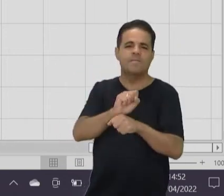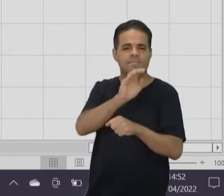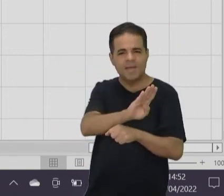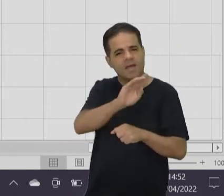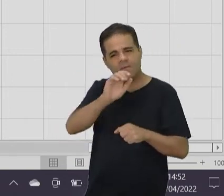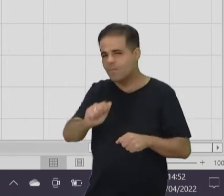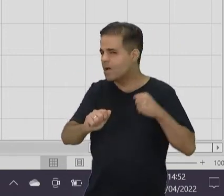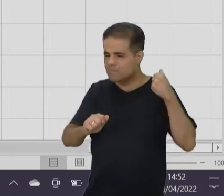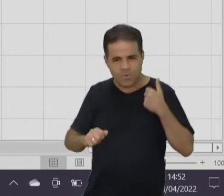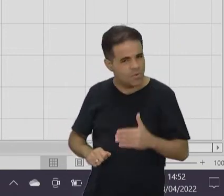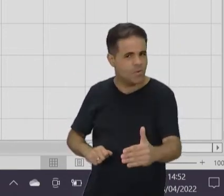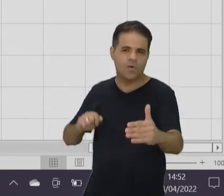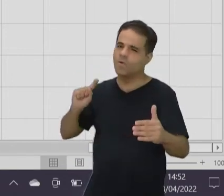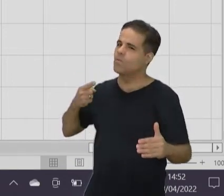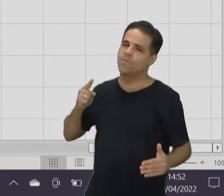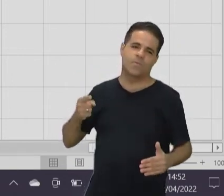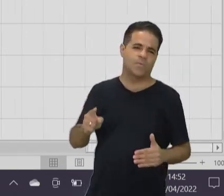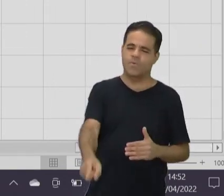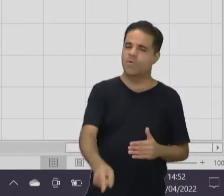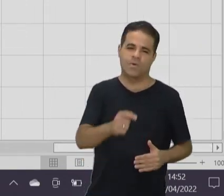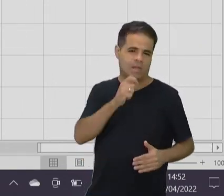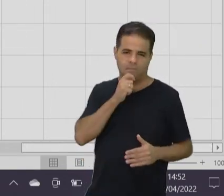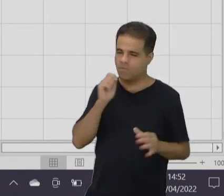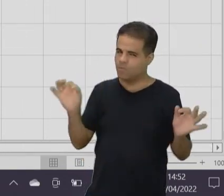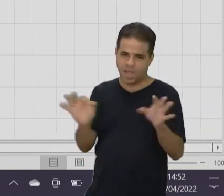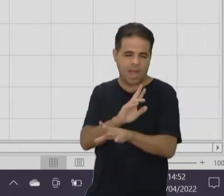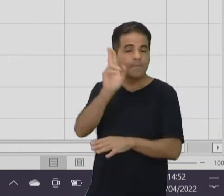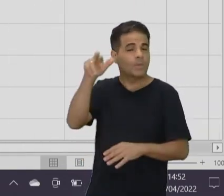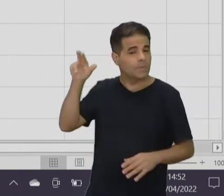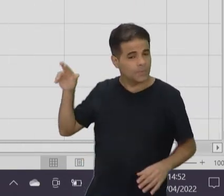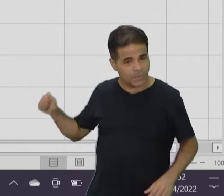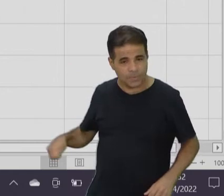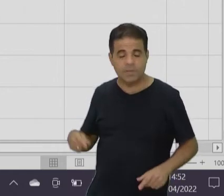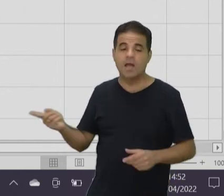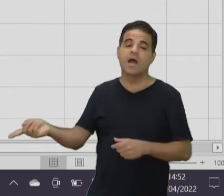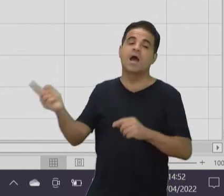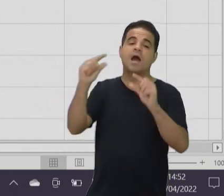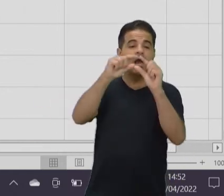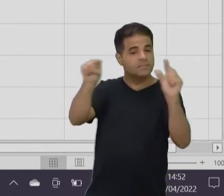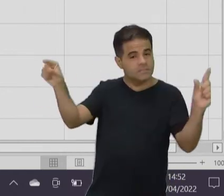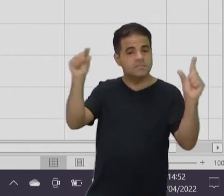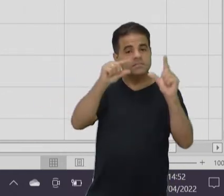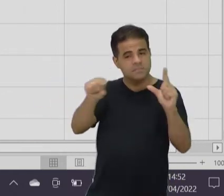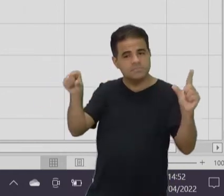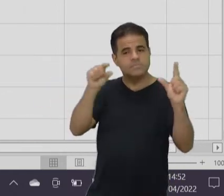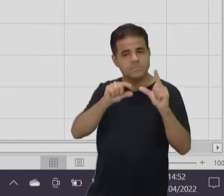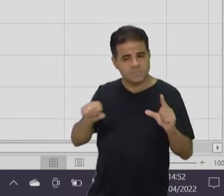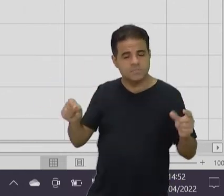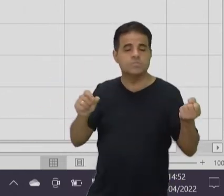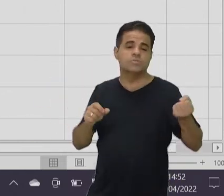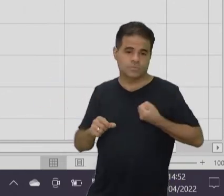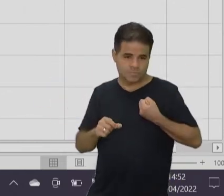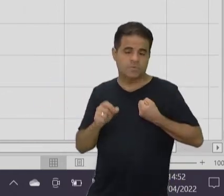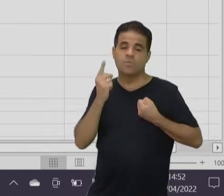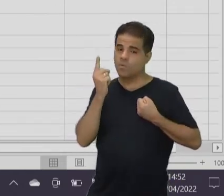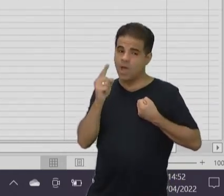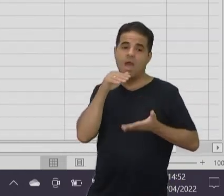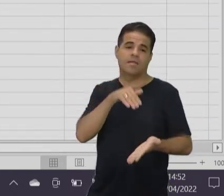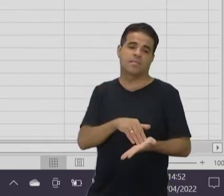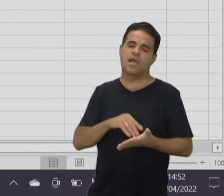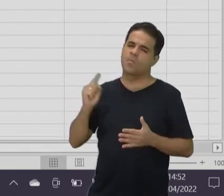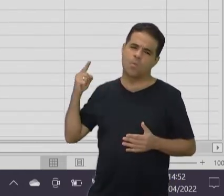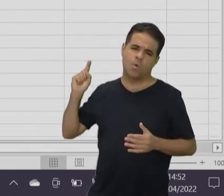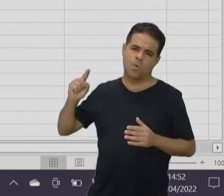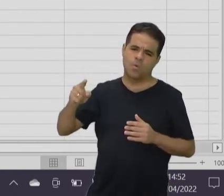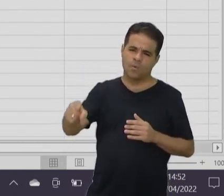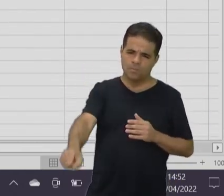A, é infinito, é imensurável e vai embora. E também as linhas que são numeradas de 1 a